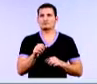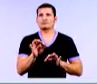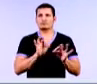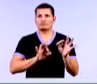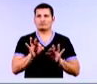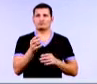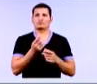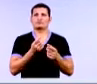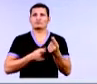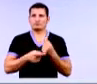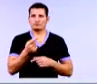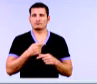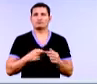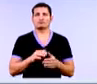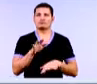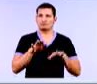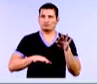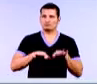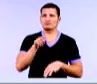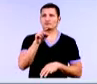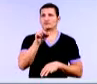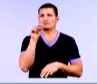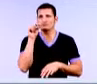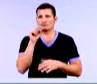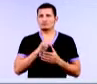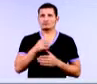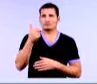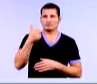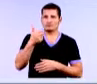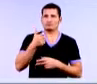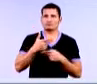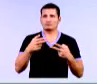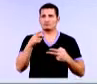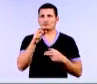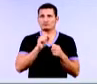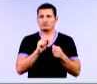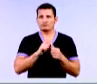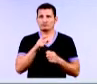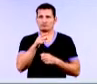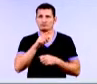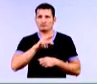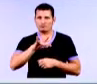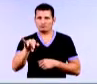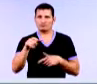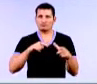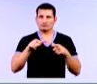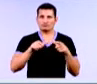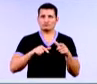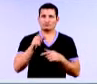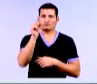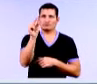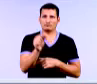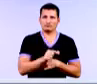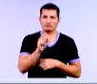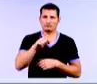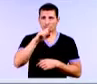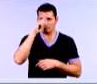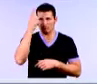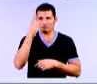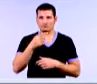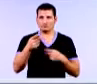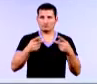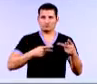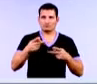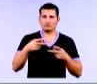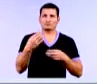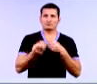com as suas necessidades. Então, a primeira coisa que você tem que fazer quando você vai trabalhar com o Eclipse é criar um projeto.